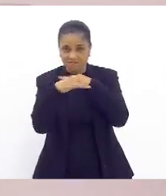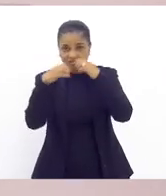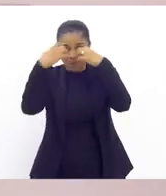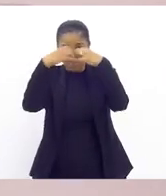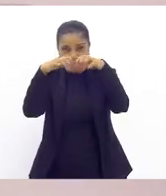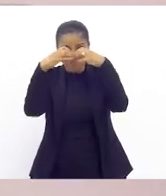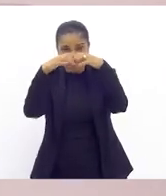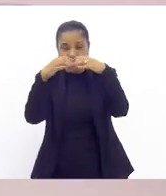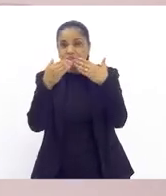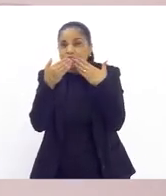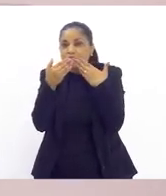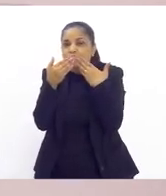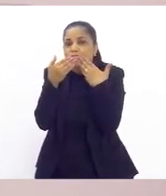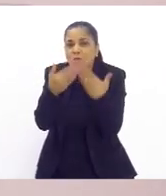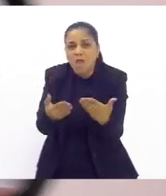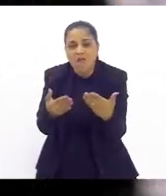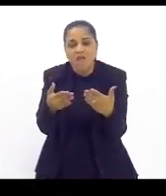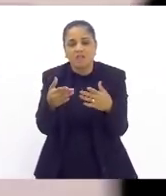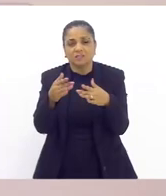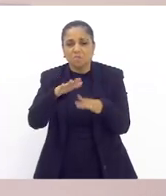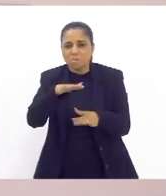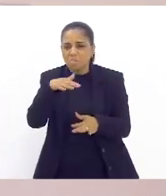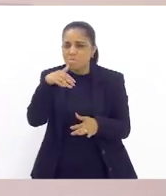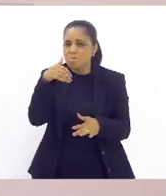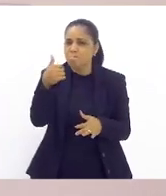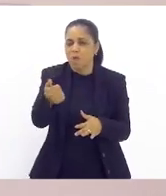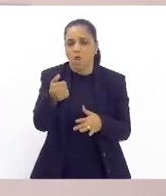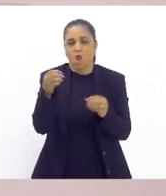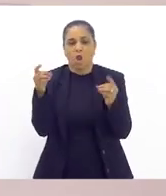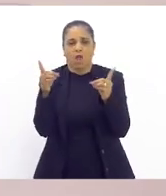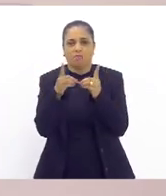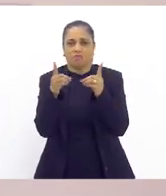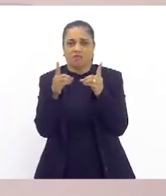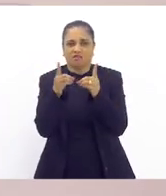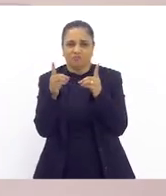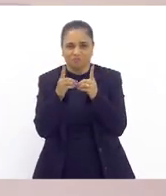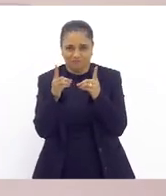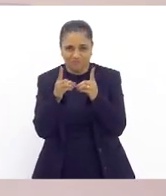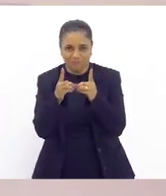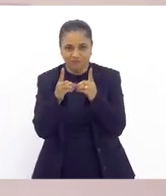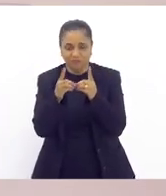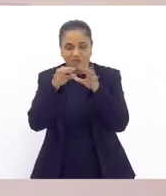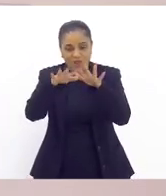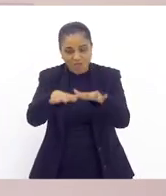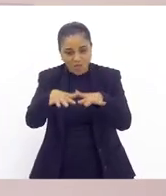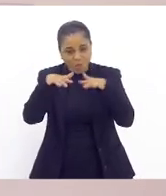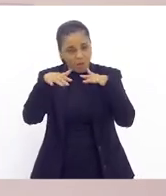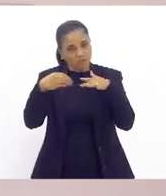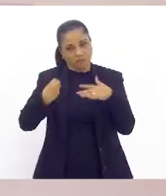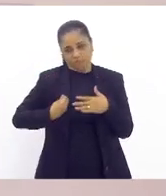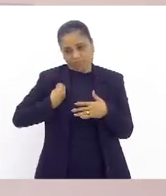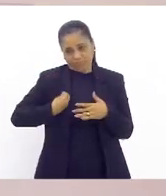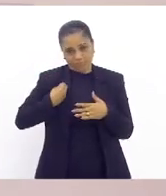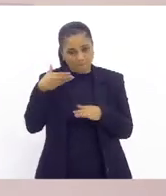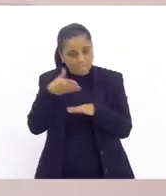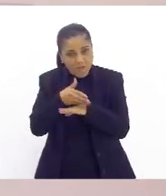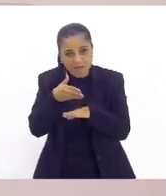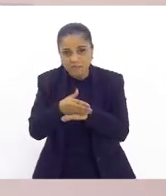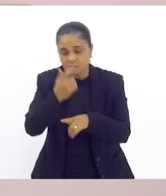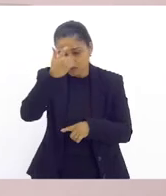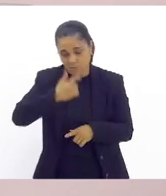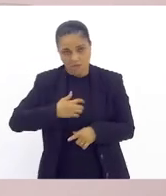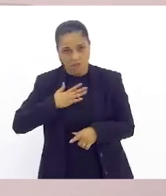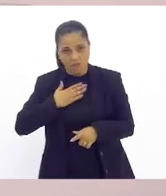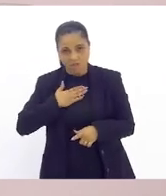pela sua melhora nos atendimentos tenho participado de audiências essa Já é a terceira